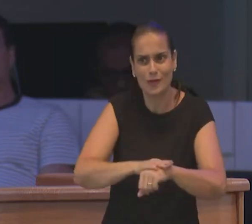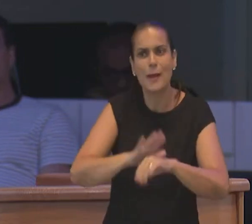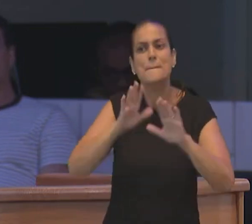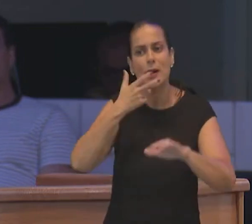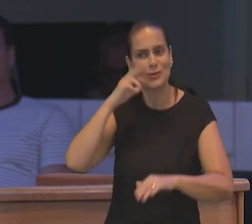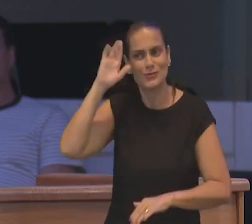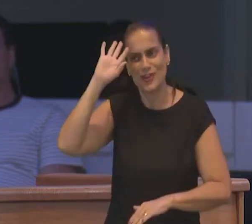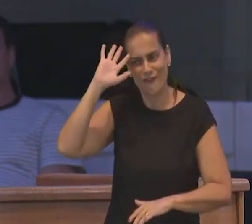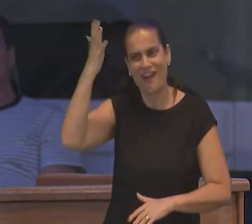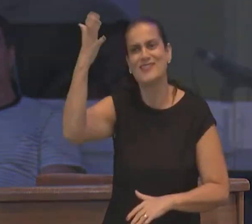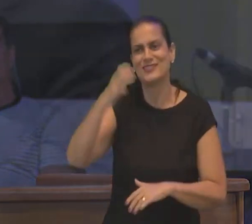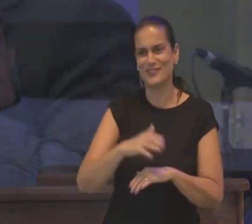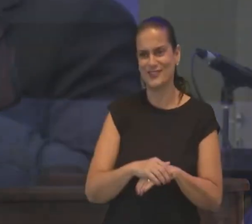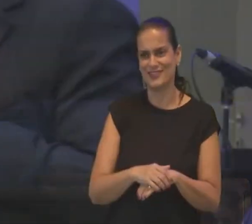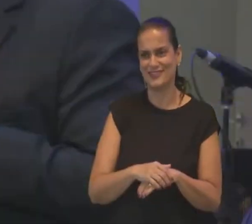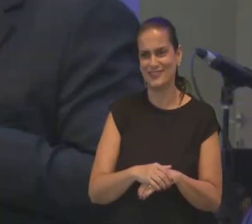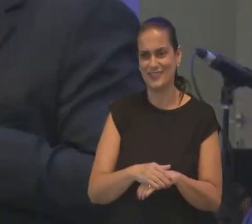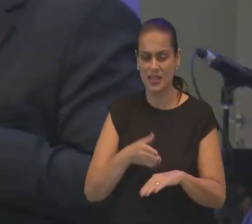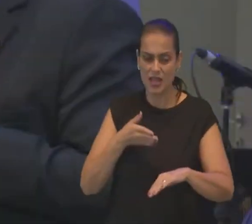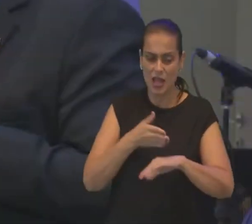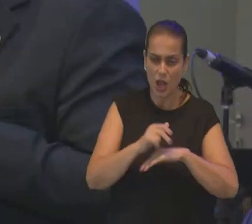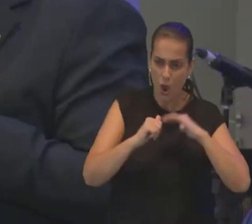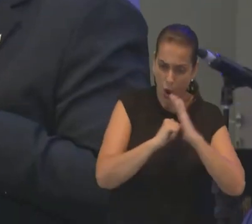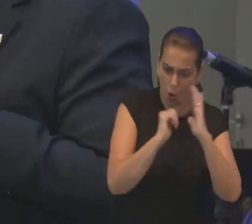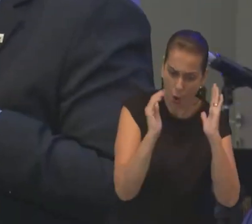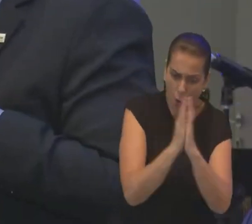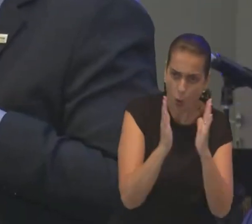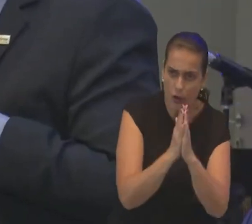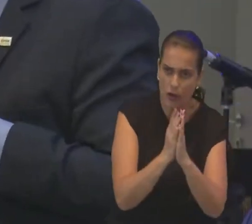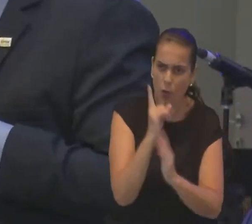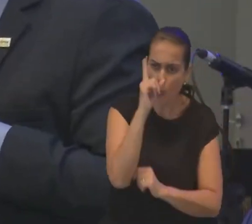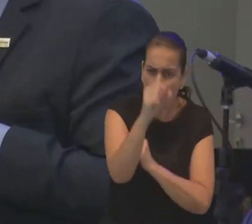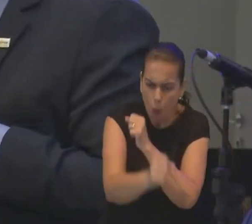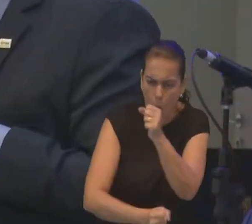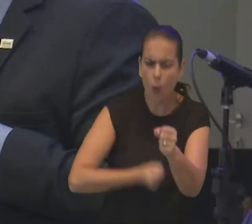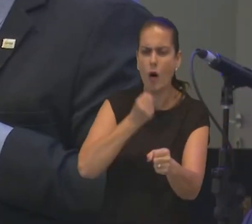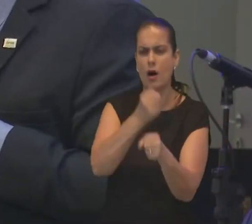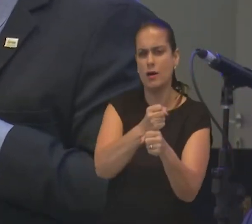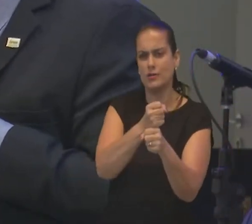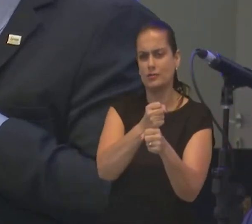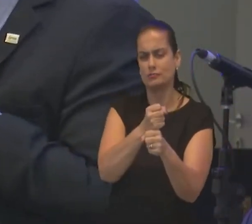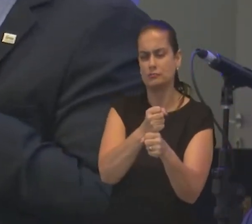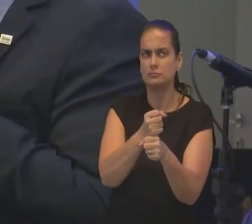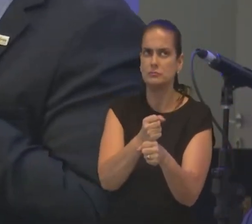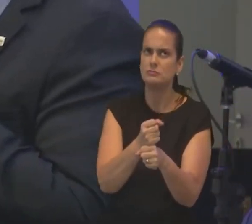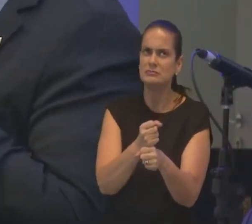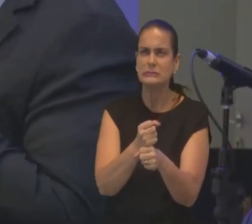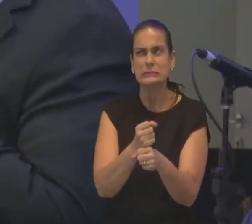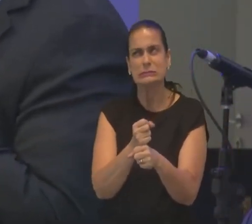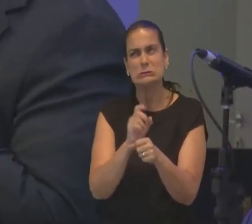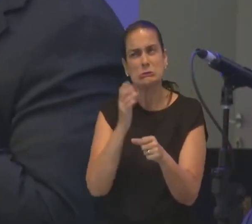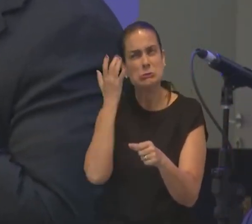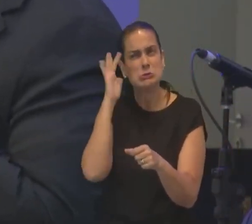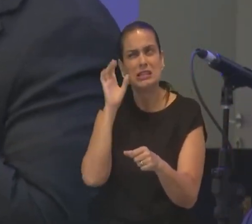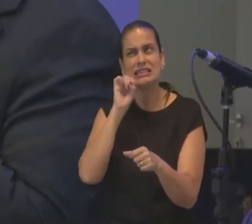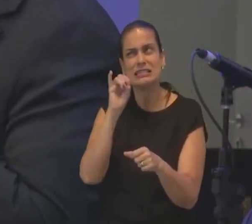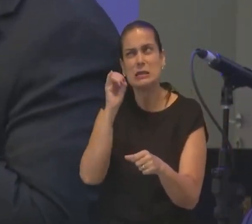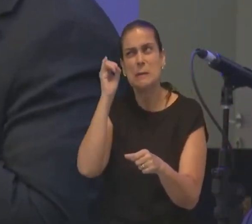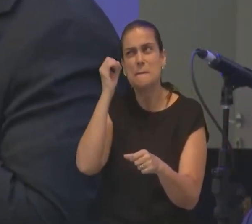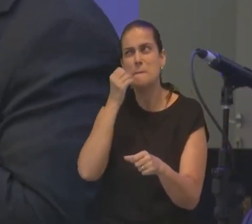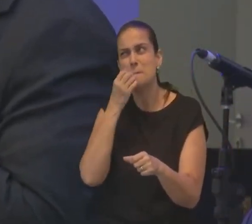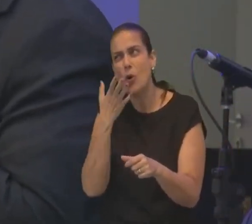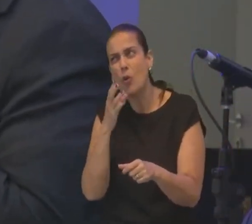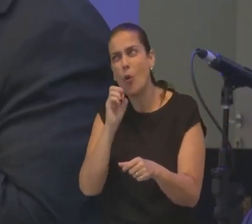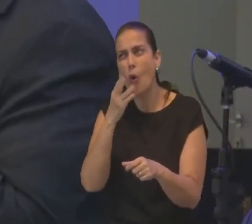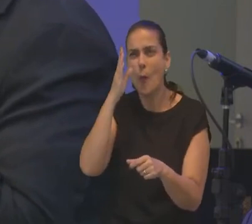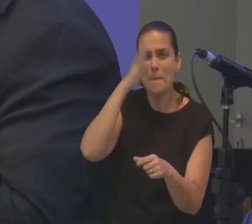resolve, né? Eu fui orar, e depois de um ano, eu não sei se eu fiz mal ou fiz bem, eu estava numa